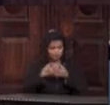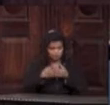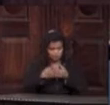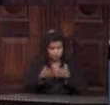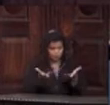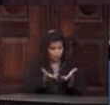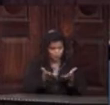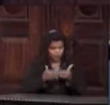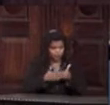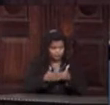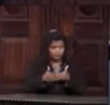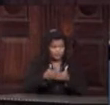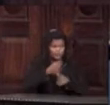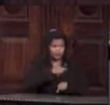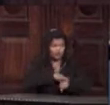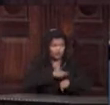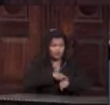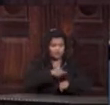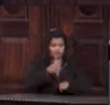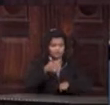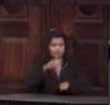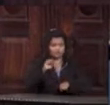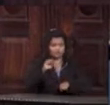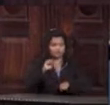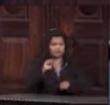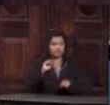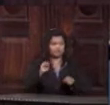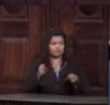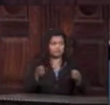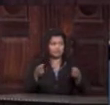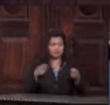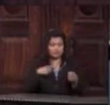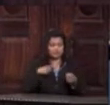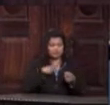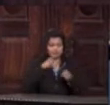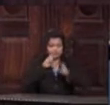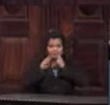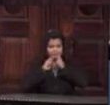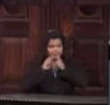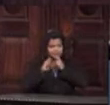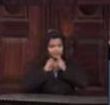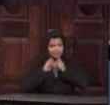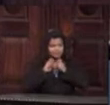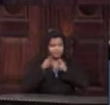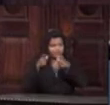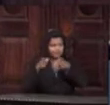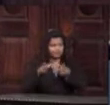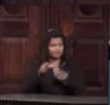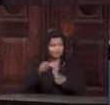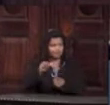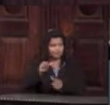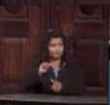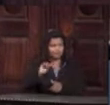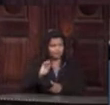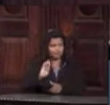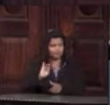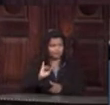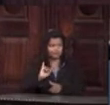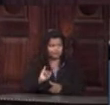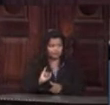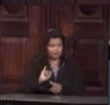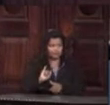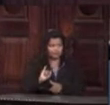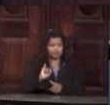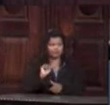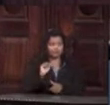bee entidade que tanto lutou pelo restabelecimento das liberdades democráticas quando do